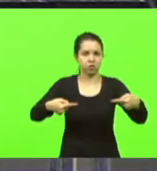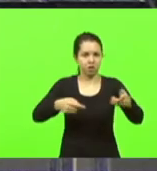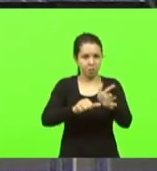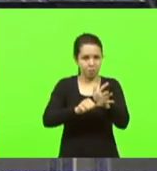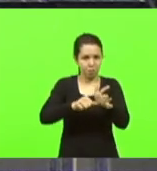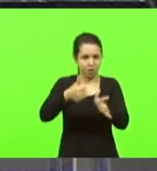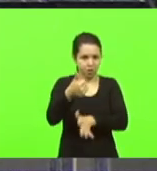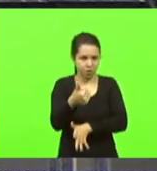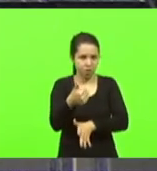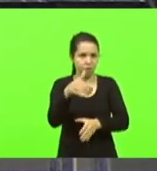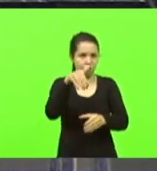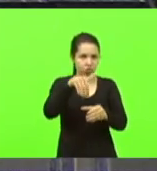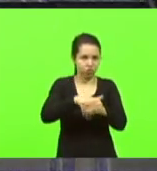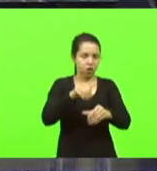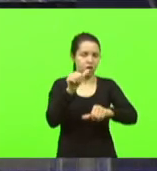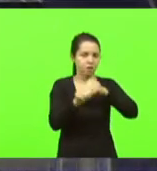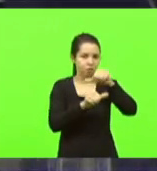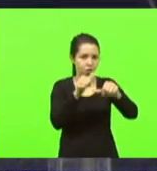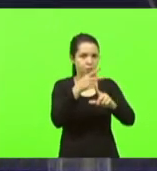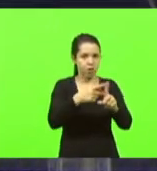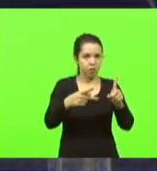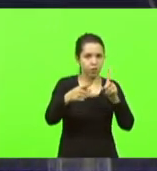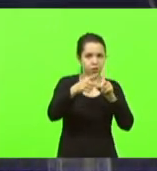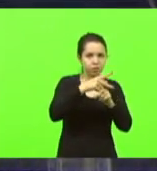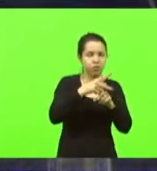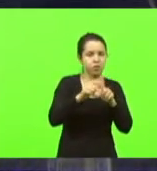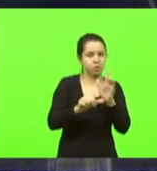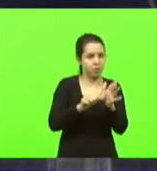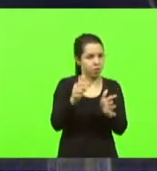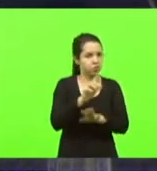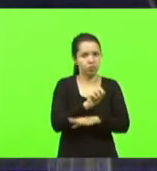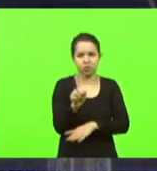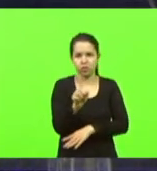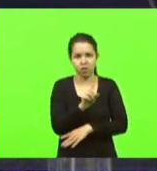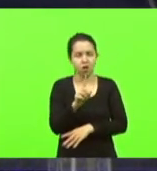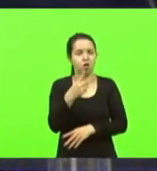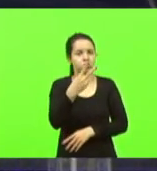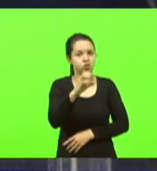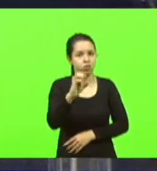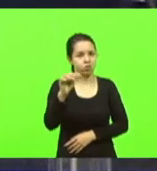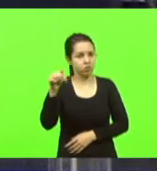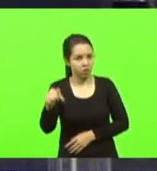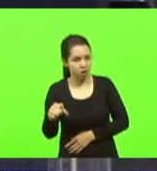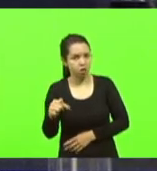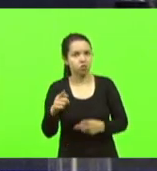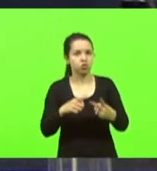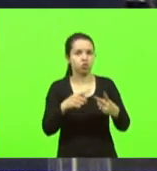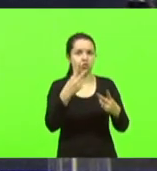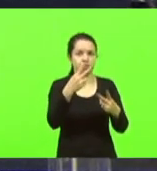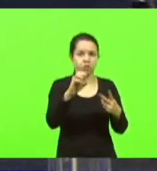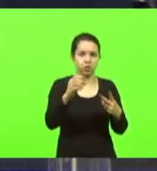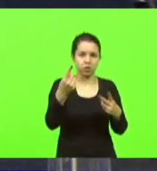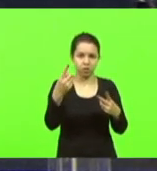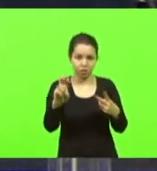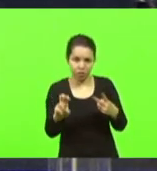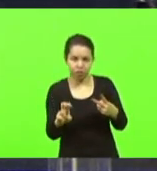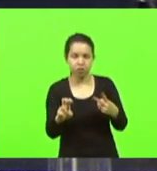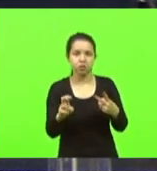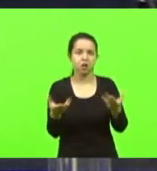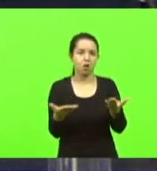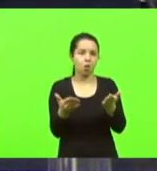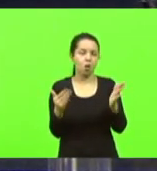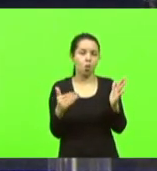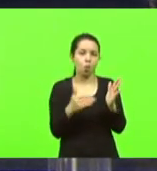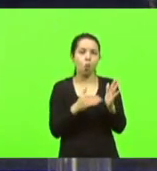que eu estou voltando aqui uma reforma da Previdência voltei em 2007 voltar em 2015 e agora essa é a última